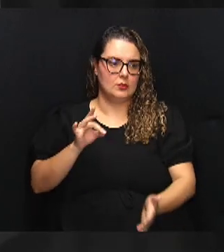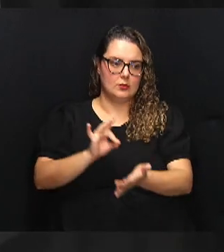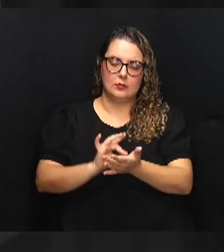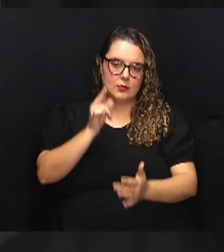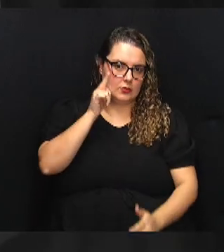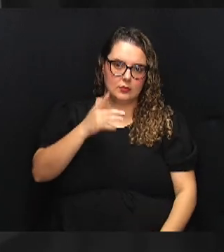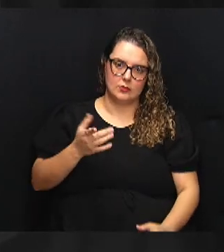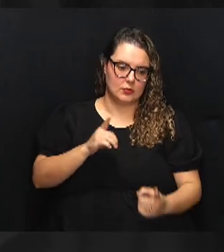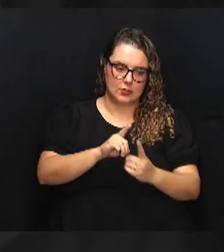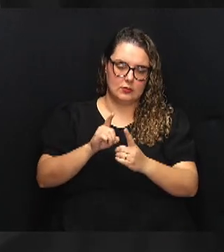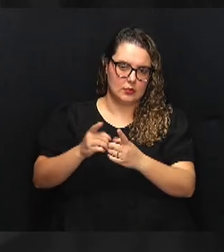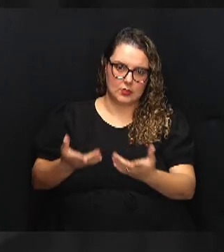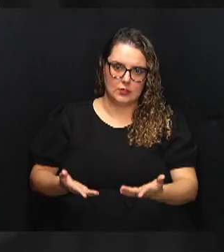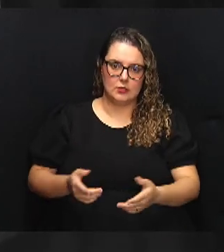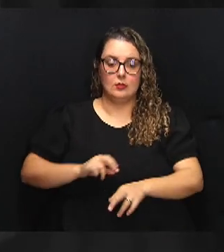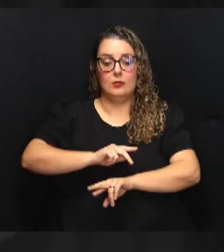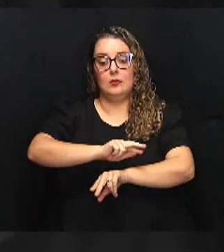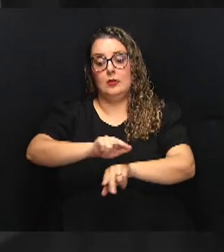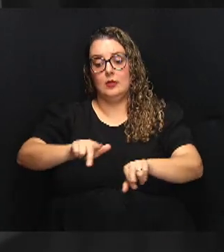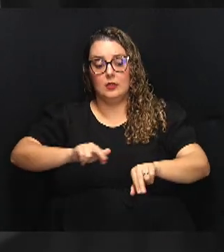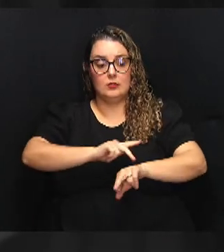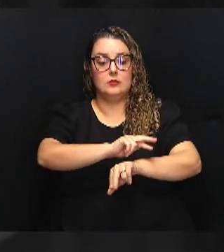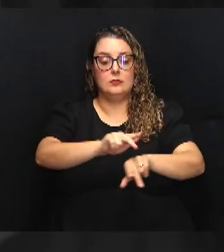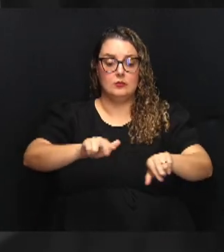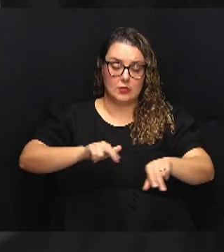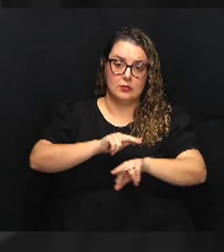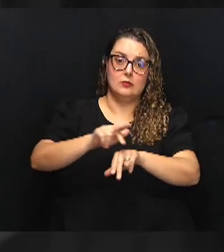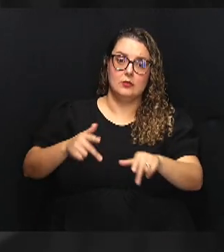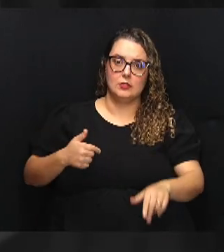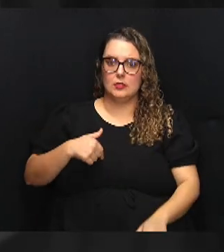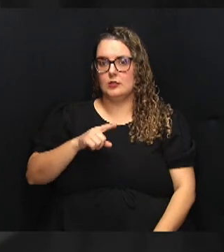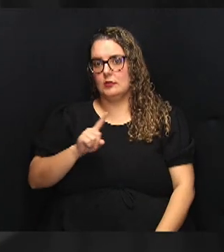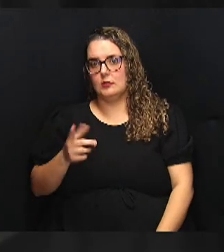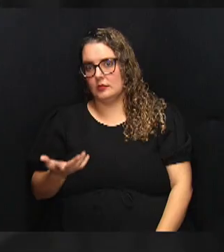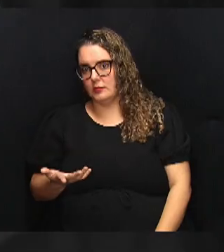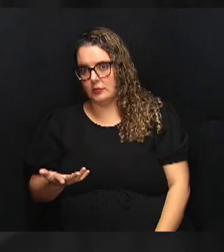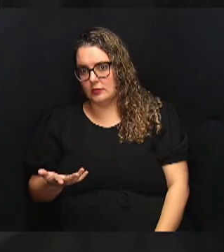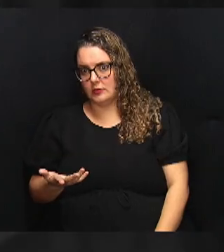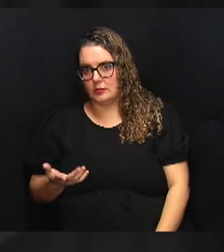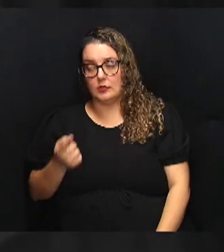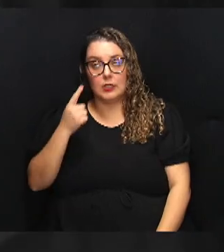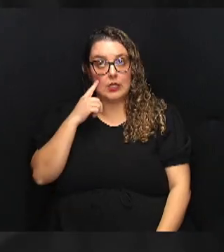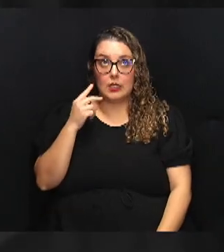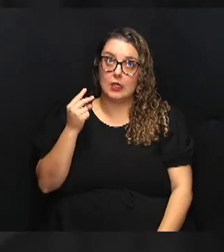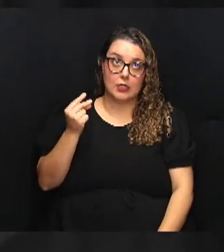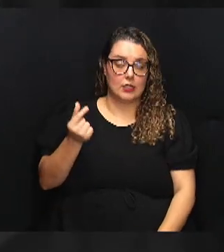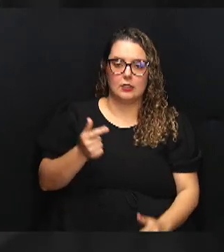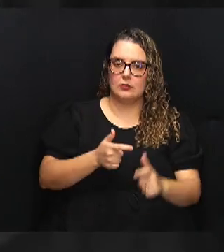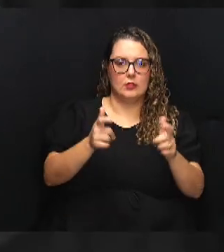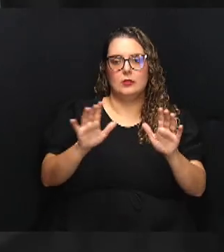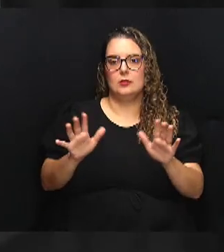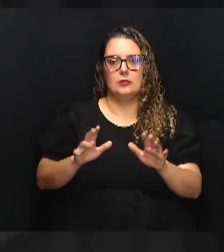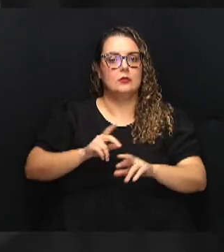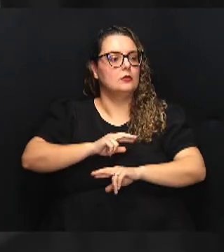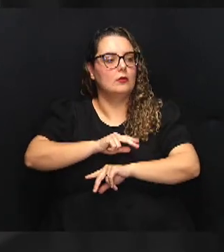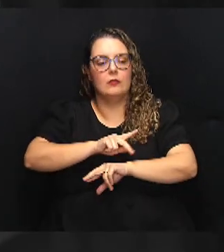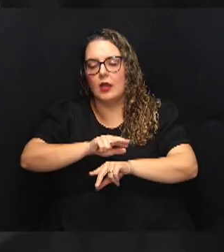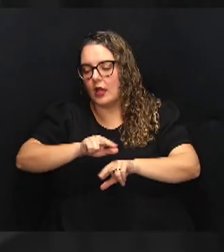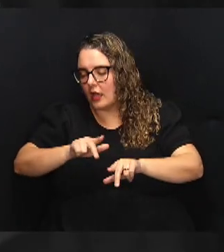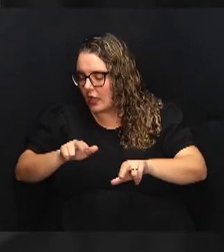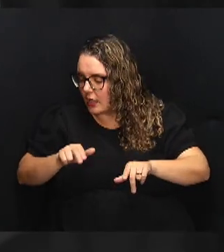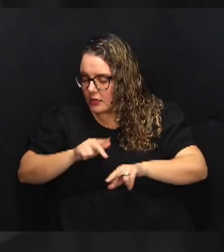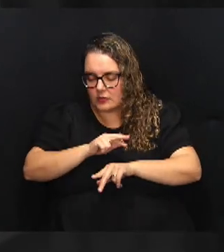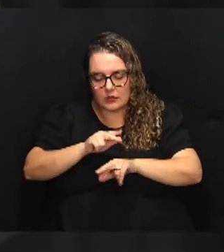conta daquilo. São centenas e centenas, e aqui eu não estou inventando nem aumentando, são centenas e